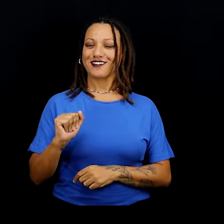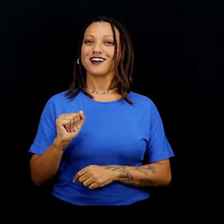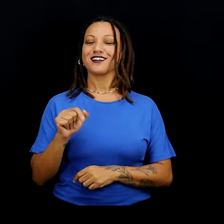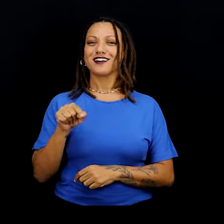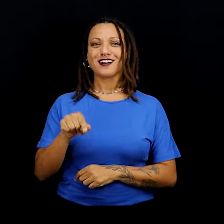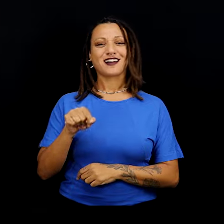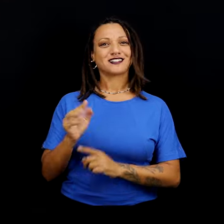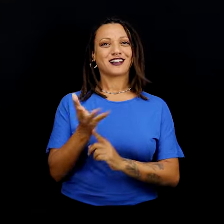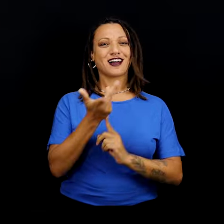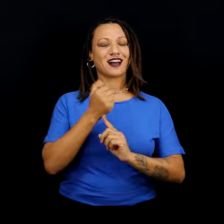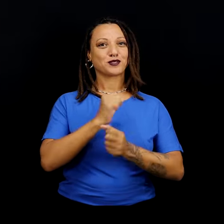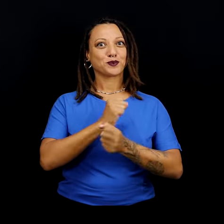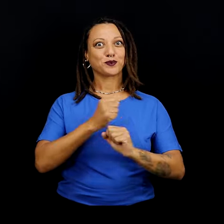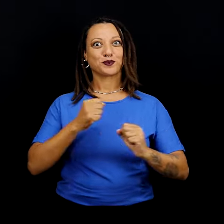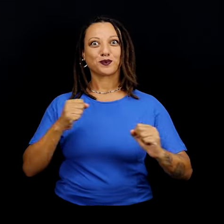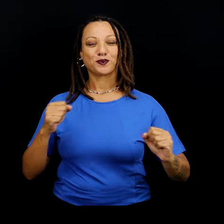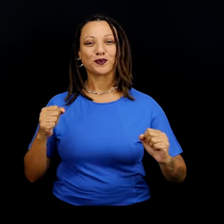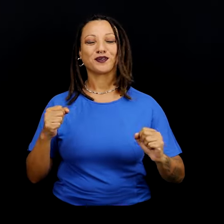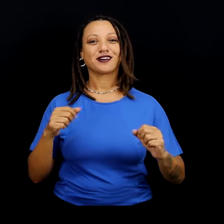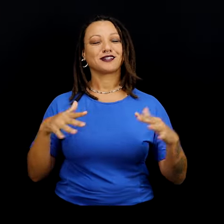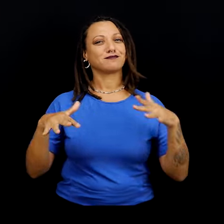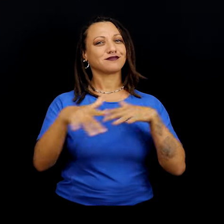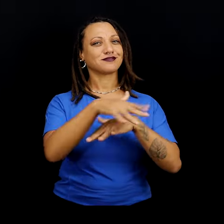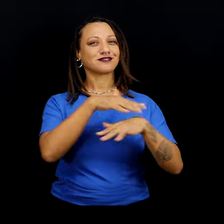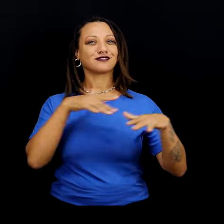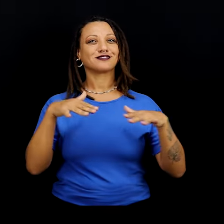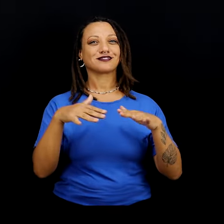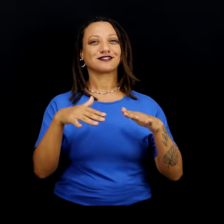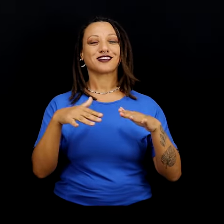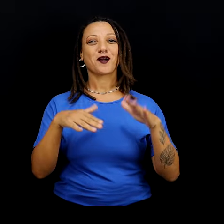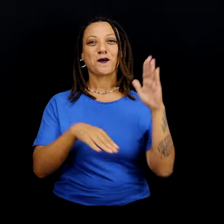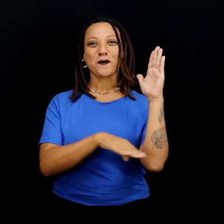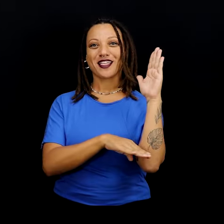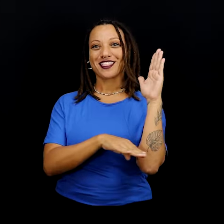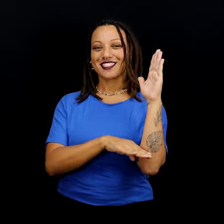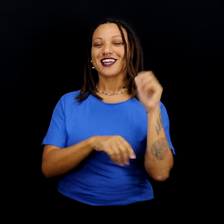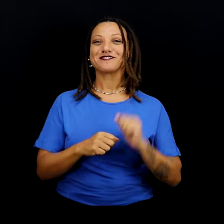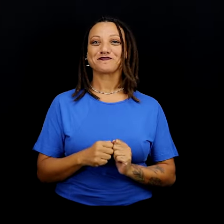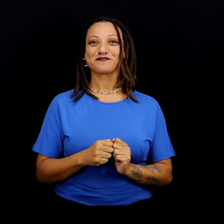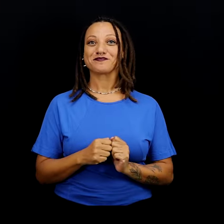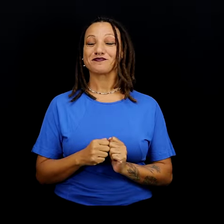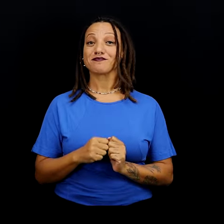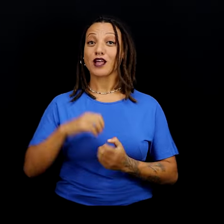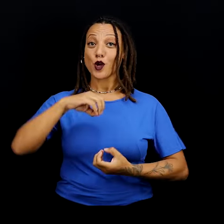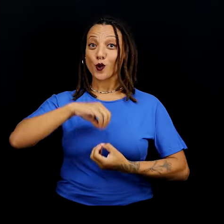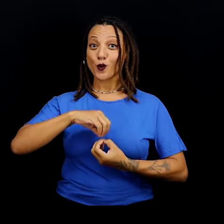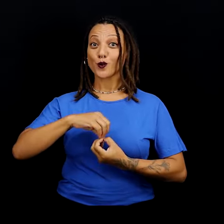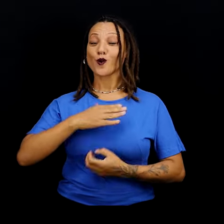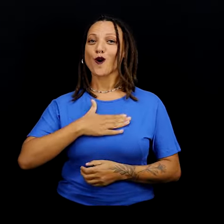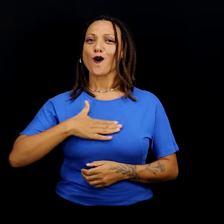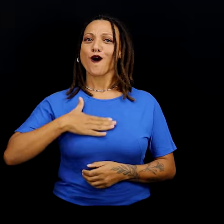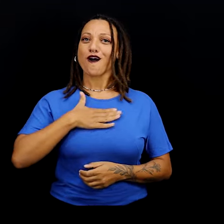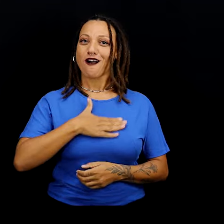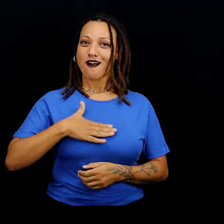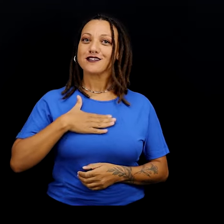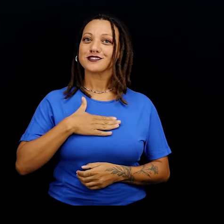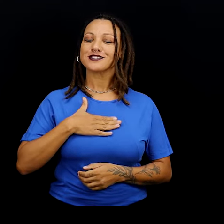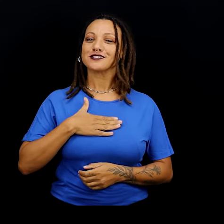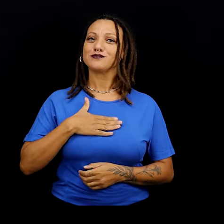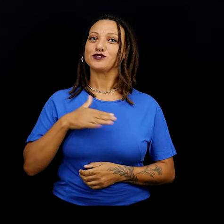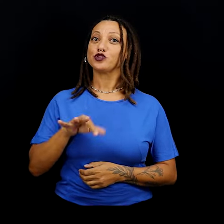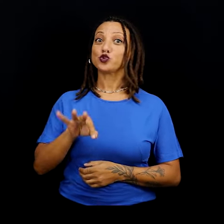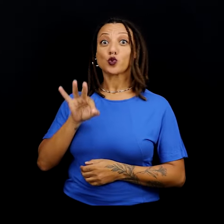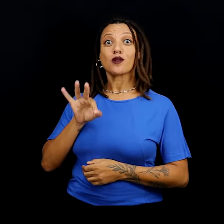ocupa praticamente todo o espaço e que dá o espírito para esse andar. E é uma obra que o Guto gosta muito e ele